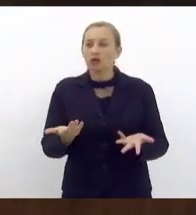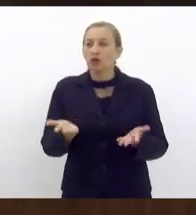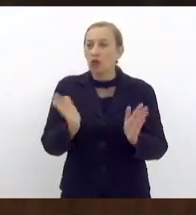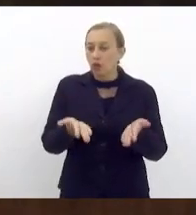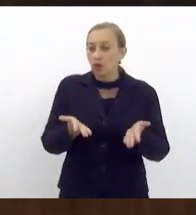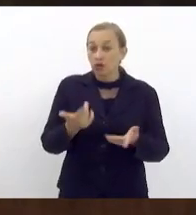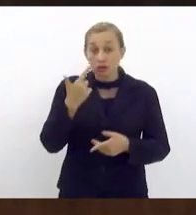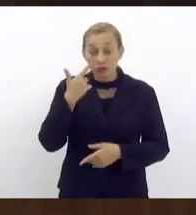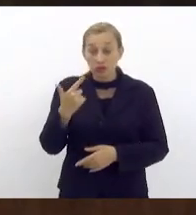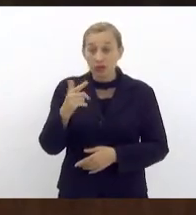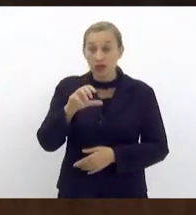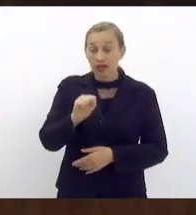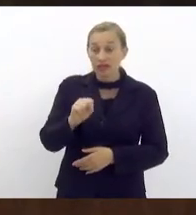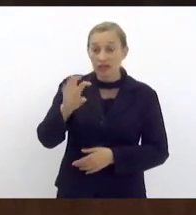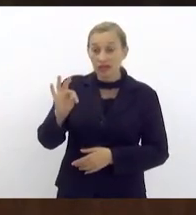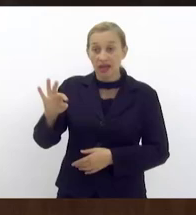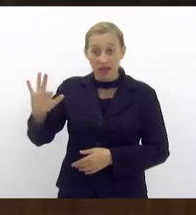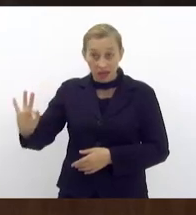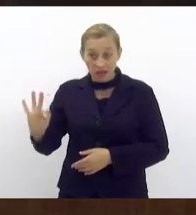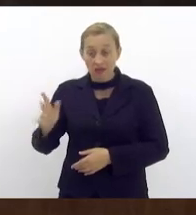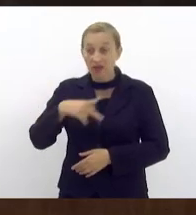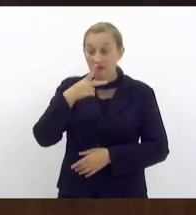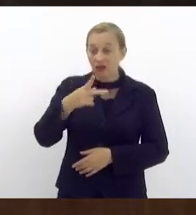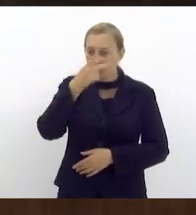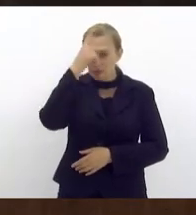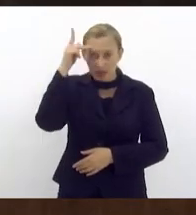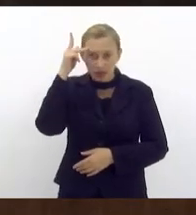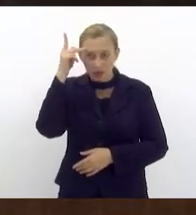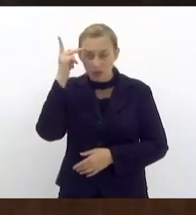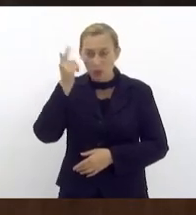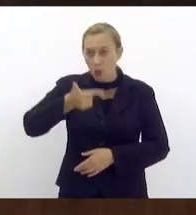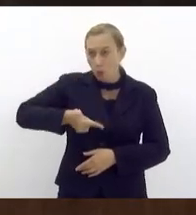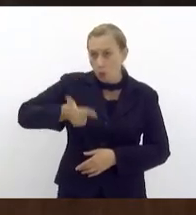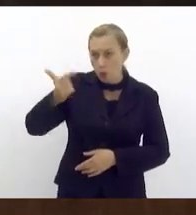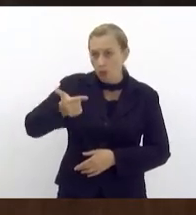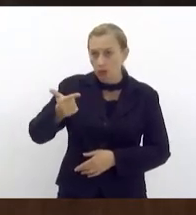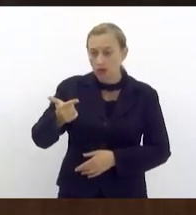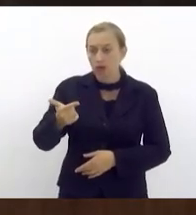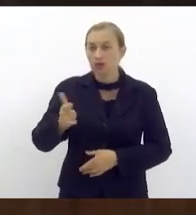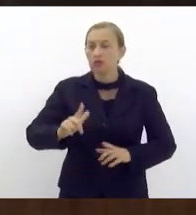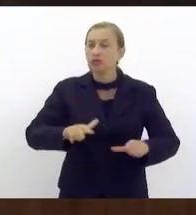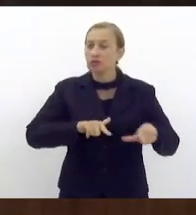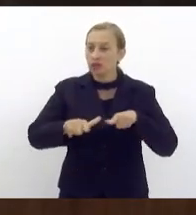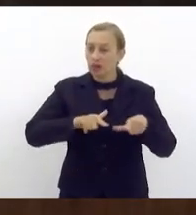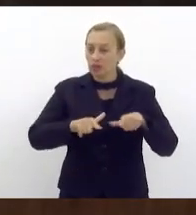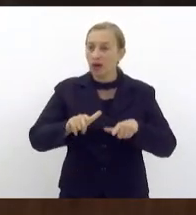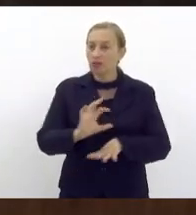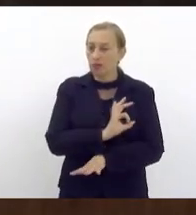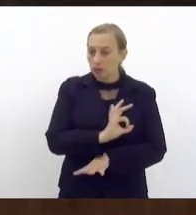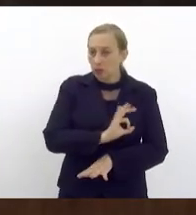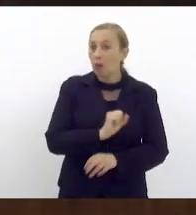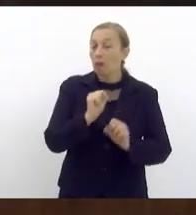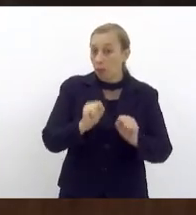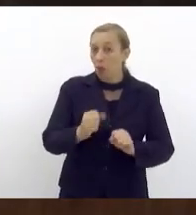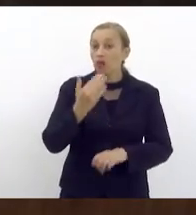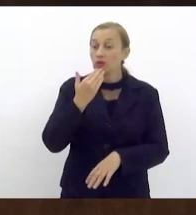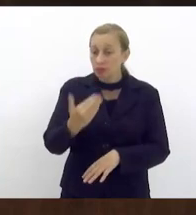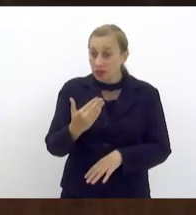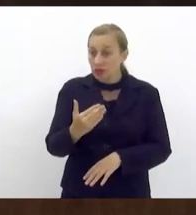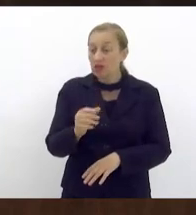decisão do STF que diz que pessoas baleadas em ações policiais podem recorrer